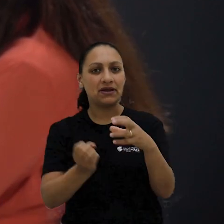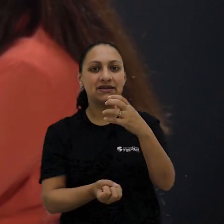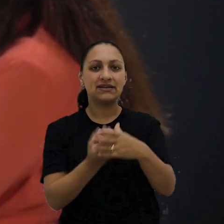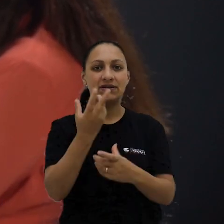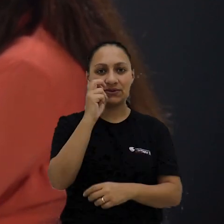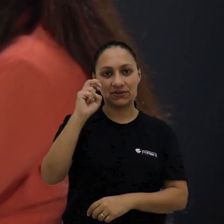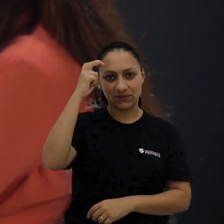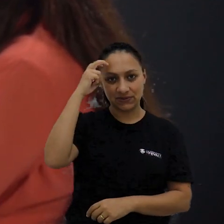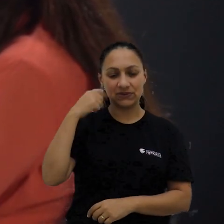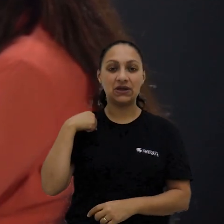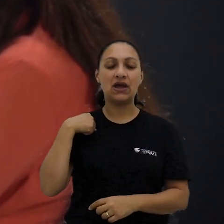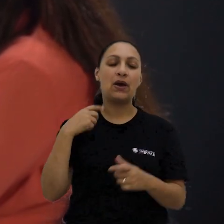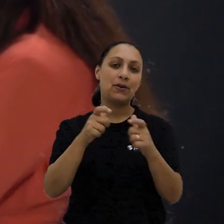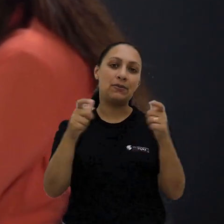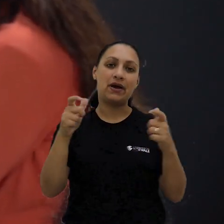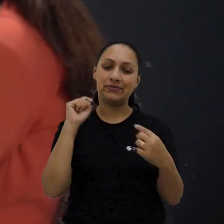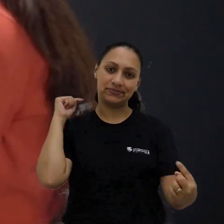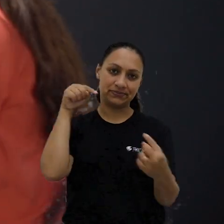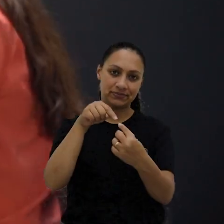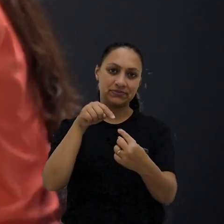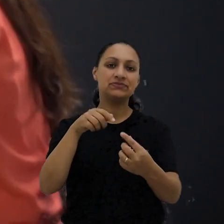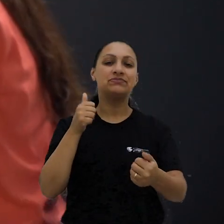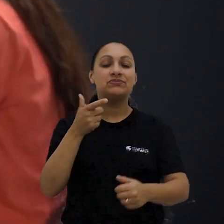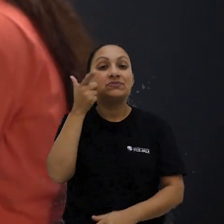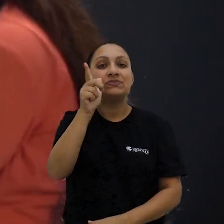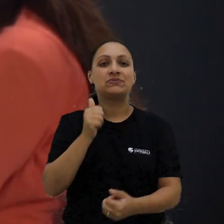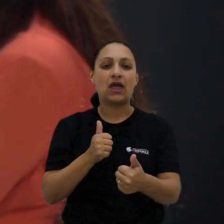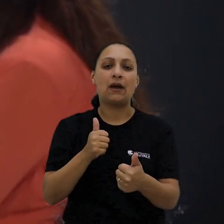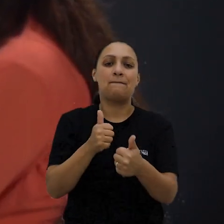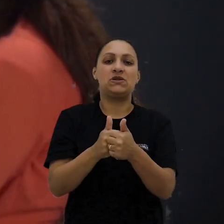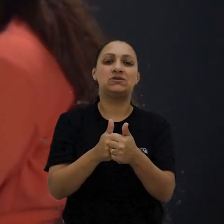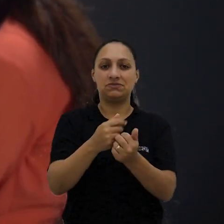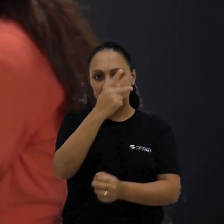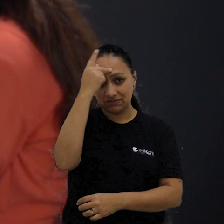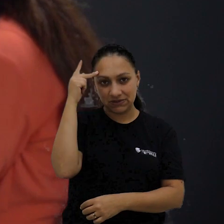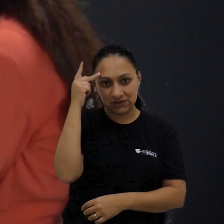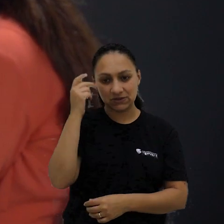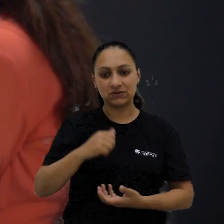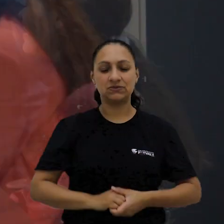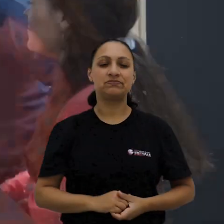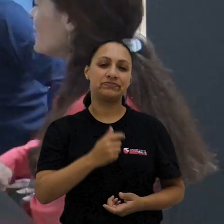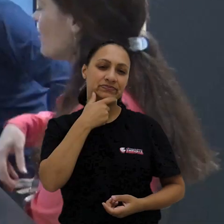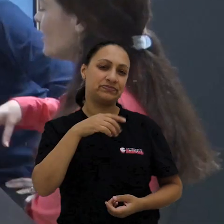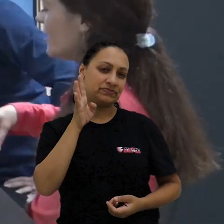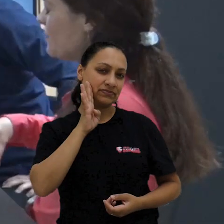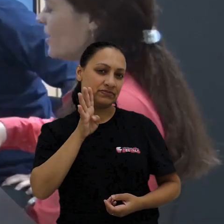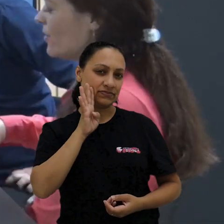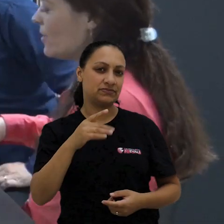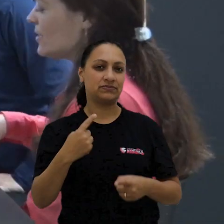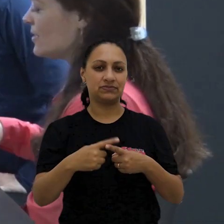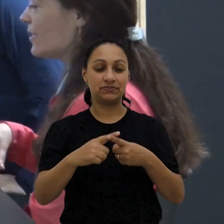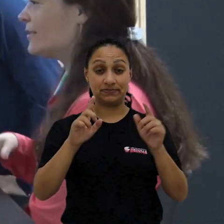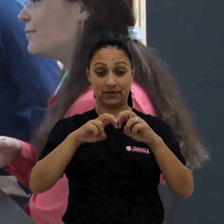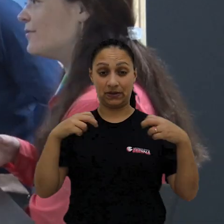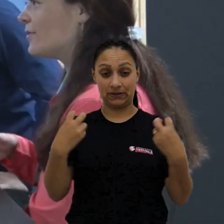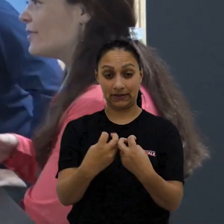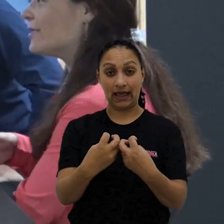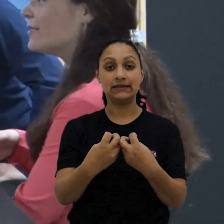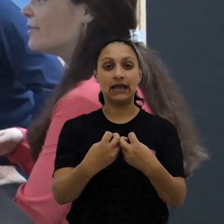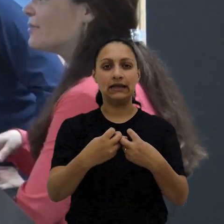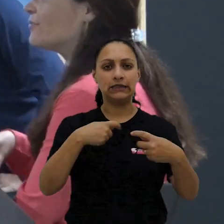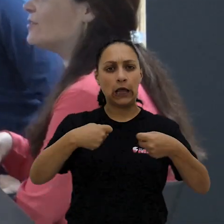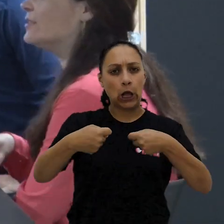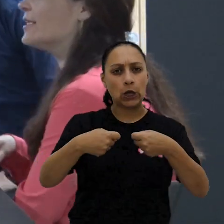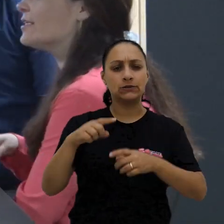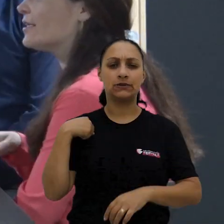criam cultura, que é o nosso grande objetivo, quando a gente consegue aproximar as pessoas. Eu acho que é bem legal, assim, porque a rodada para nós, assim, ela